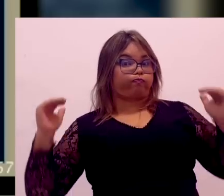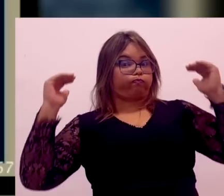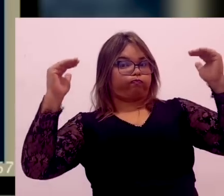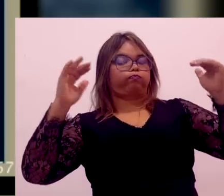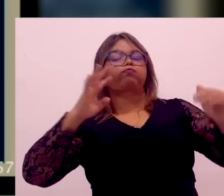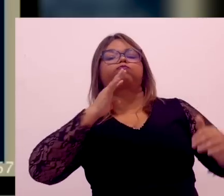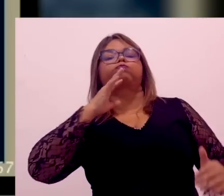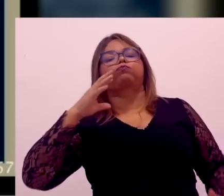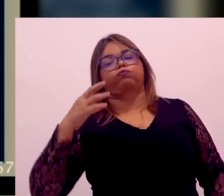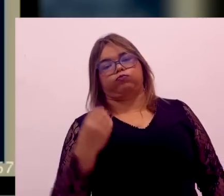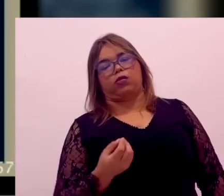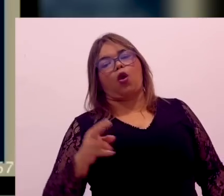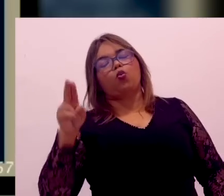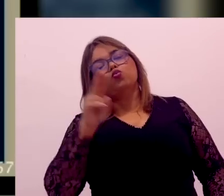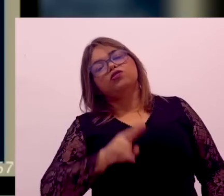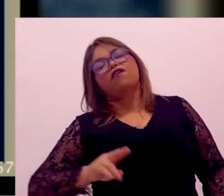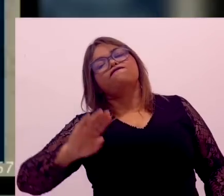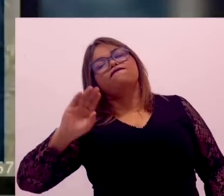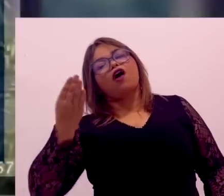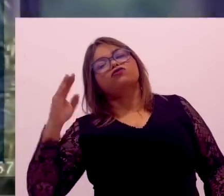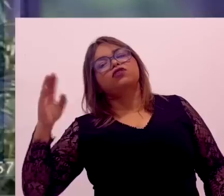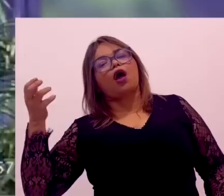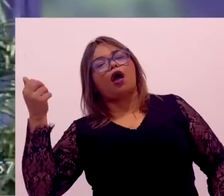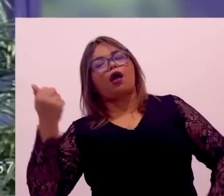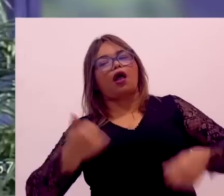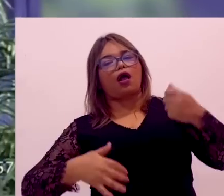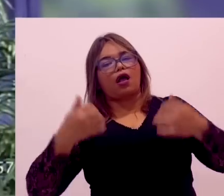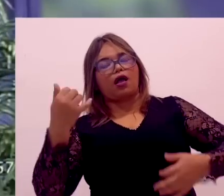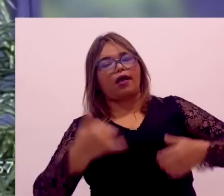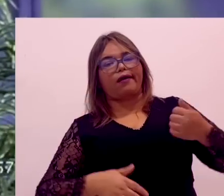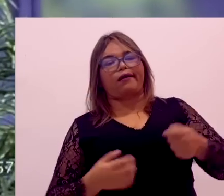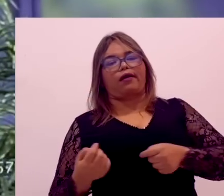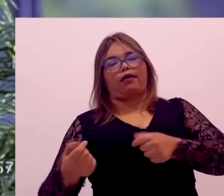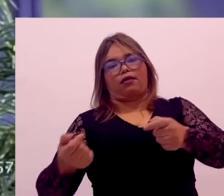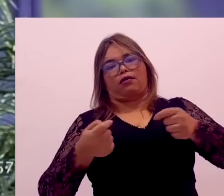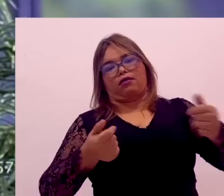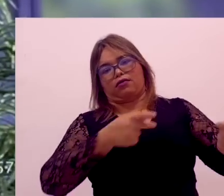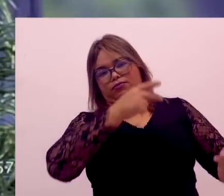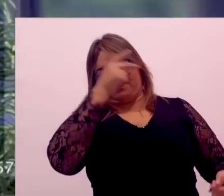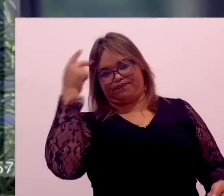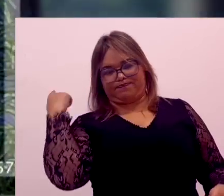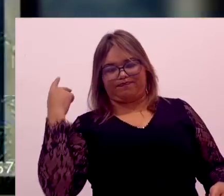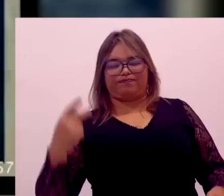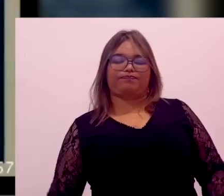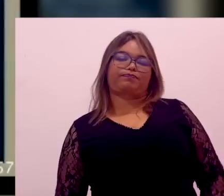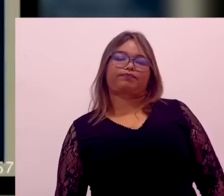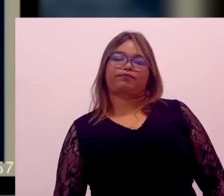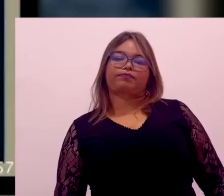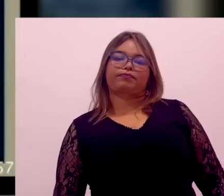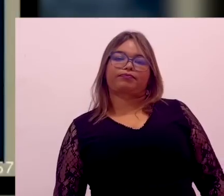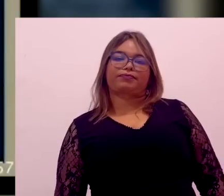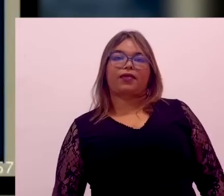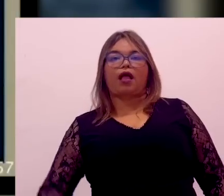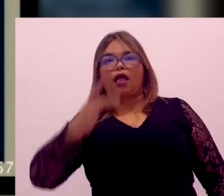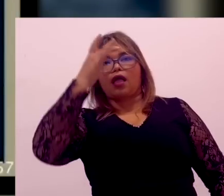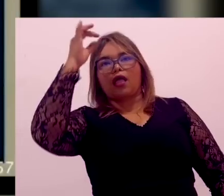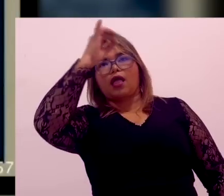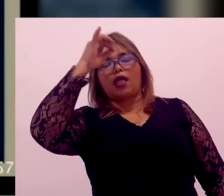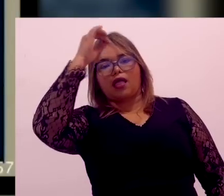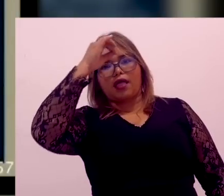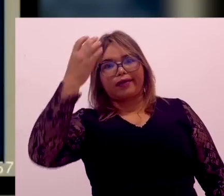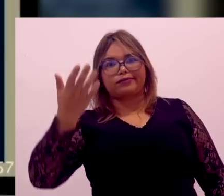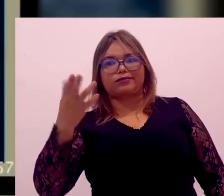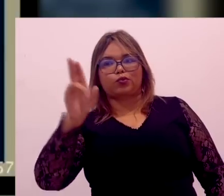que merecem ser enganados. Aqueles que são estúpidos, aqueles que são usados para esconder a verdade que se